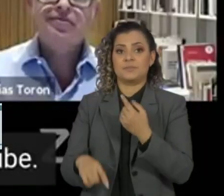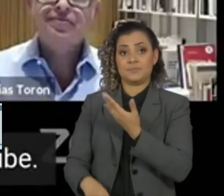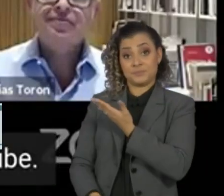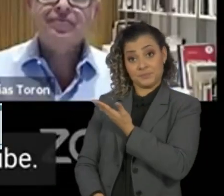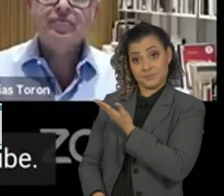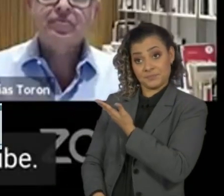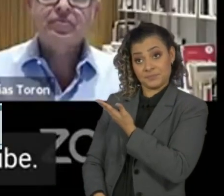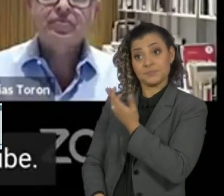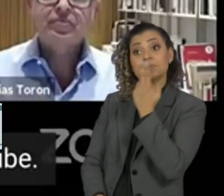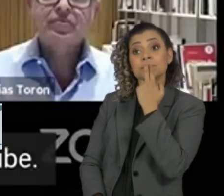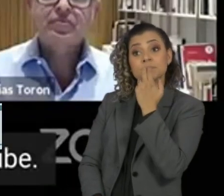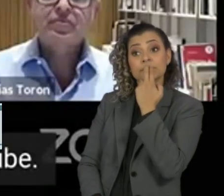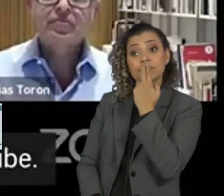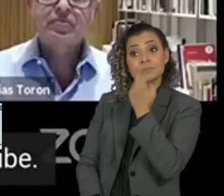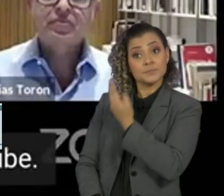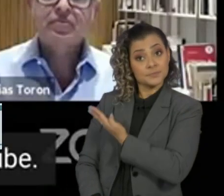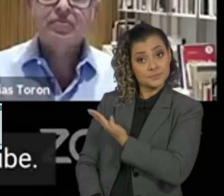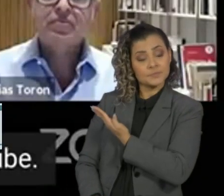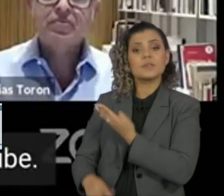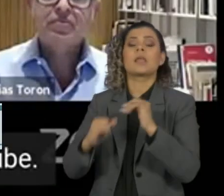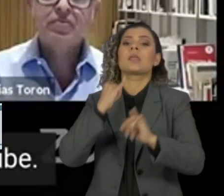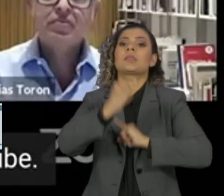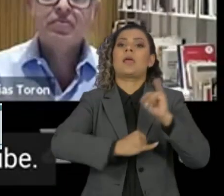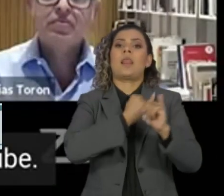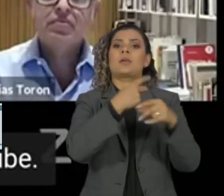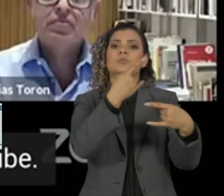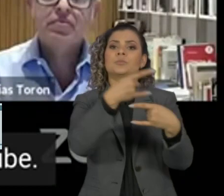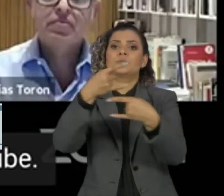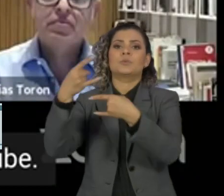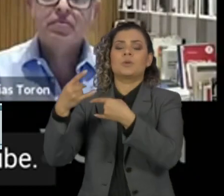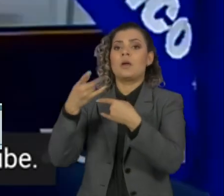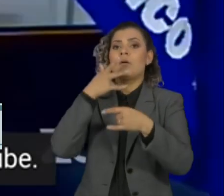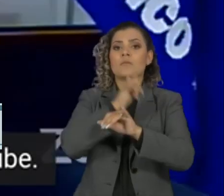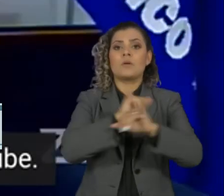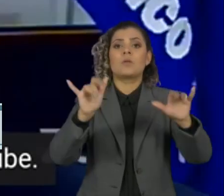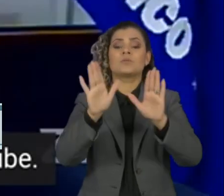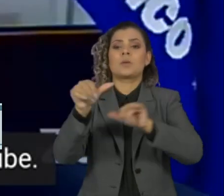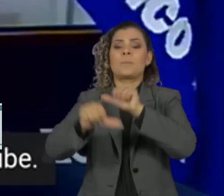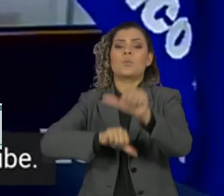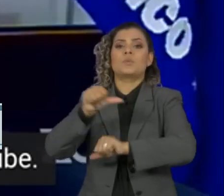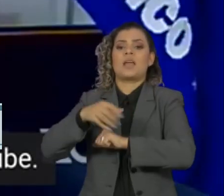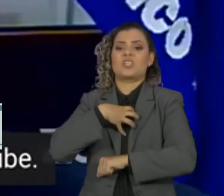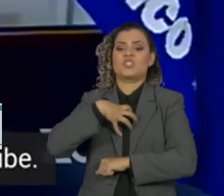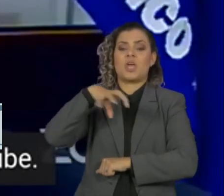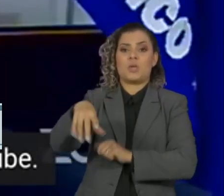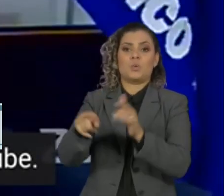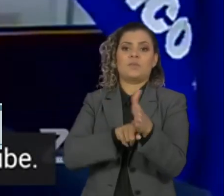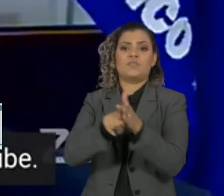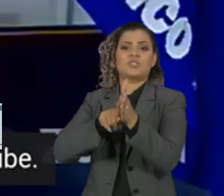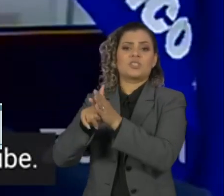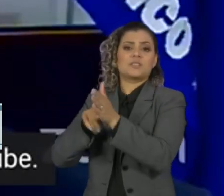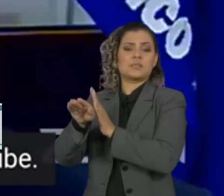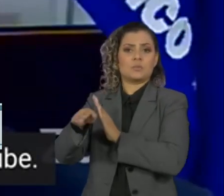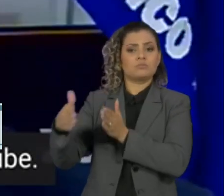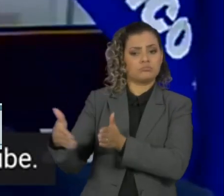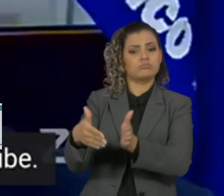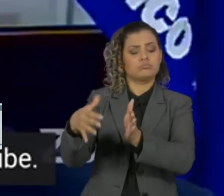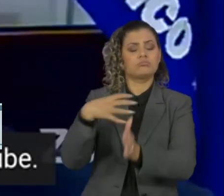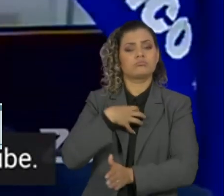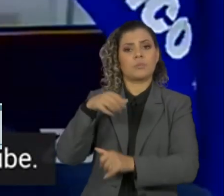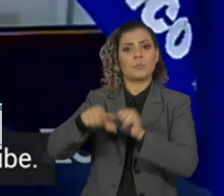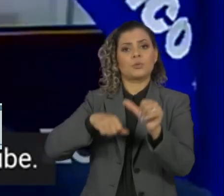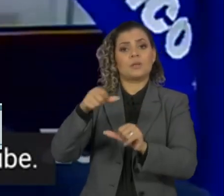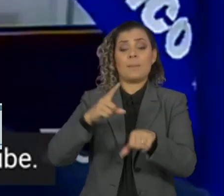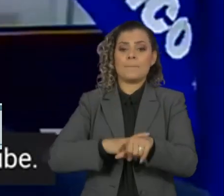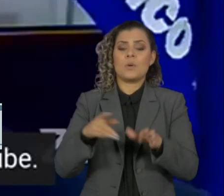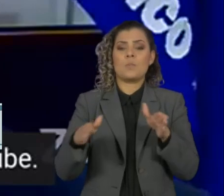No fim de julho, durante uma reunião pela internet, Aras deixou claro que pretende alterar a forma como as investigações são conduzidas. É a hora